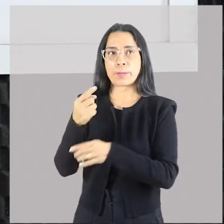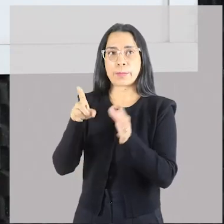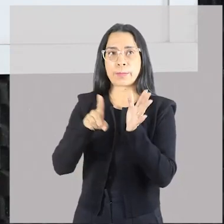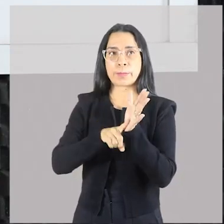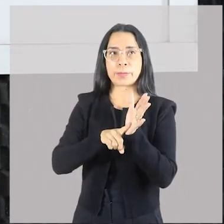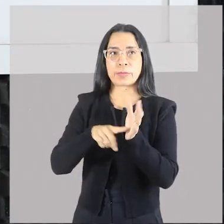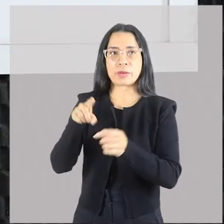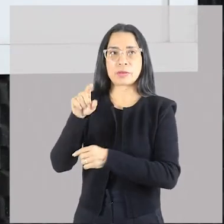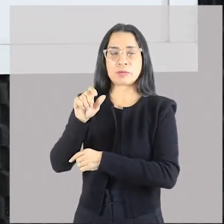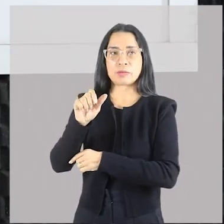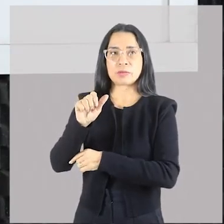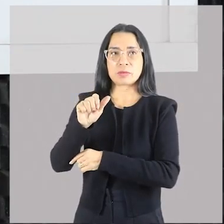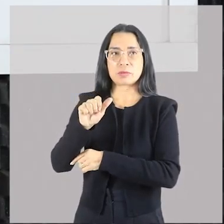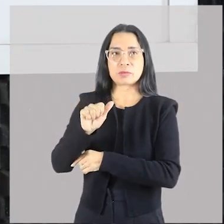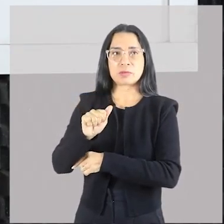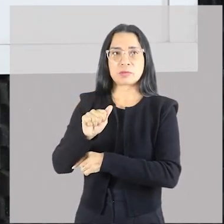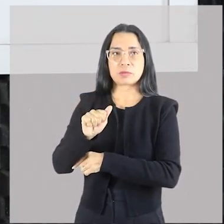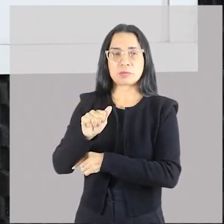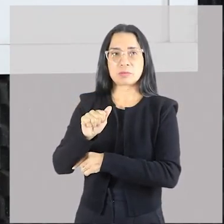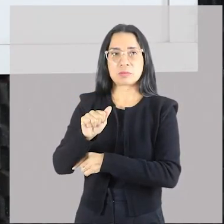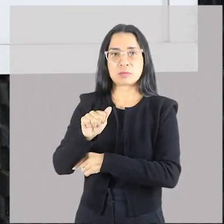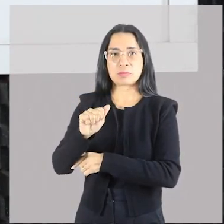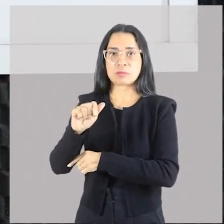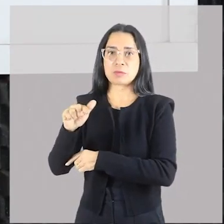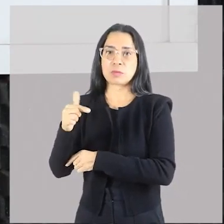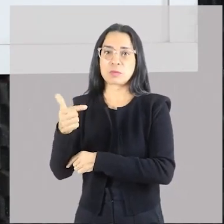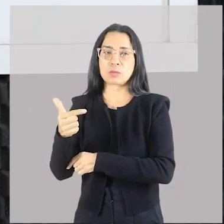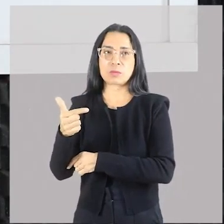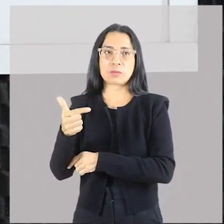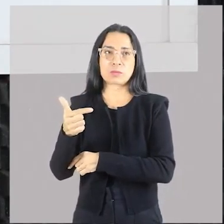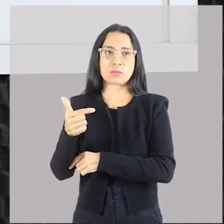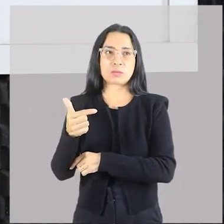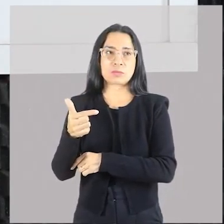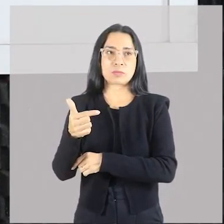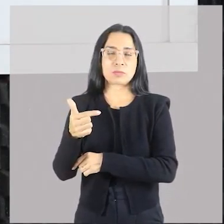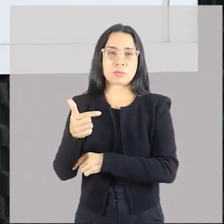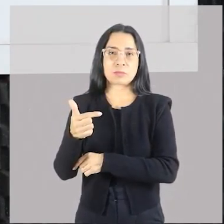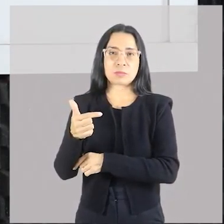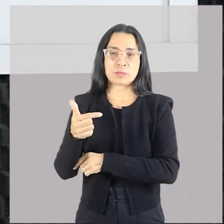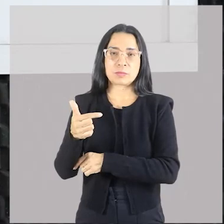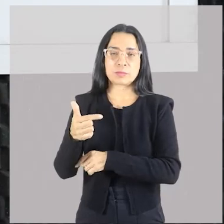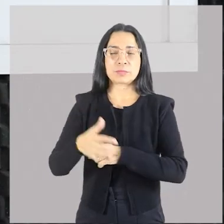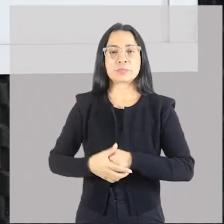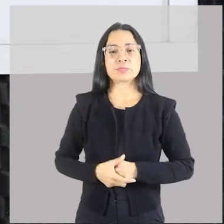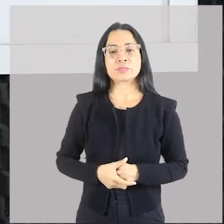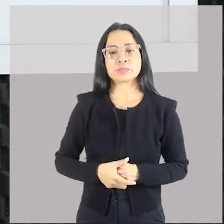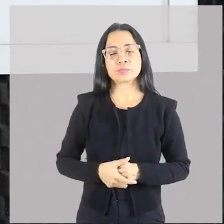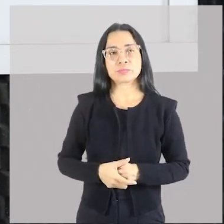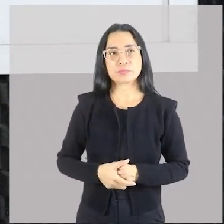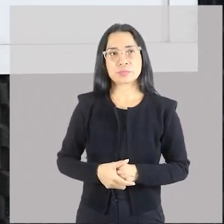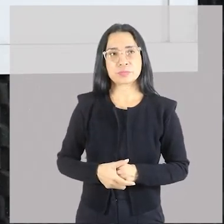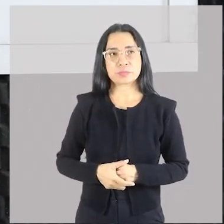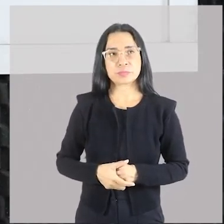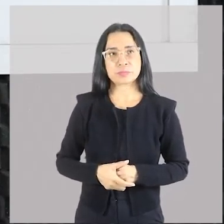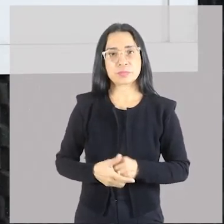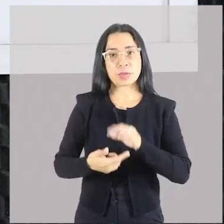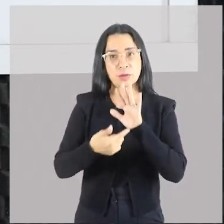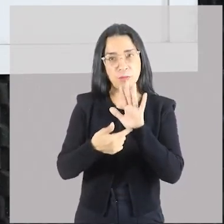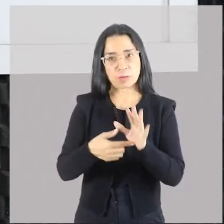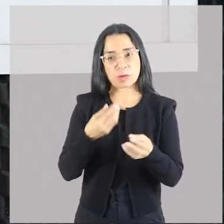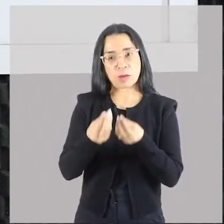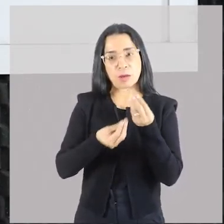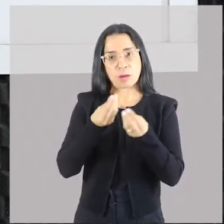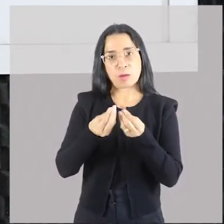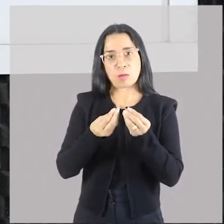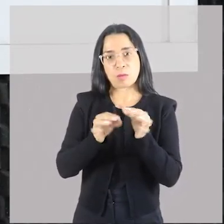menos a área do círculo menor, eu vou chamar de A2, que é a área do círculo Rzinho. Tá? Vamos demonstrar essa fórmula